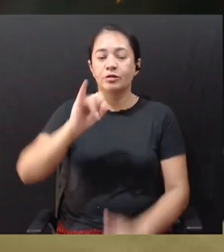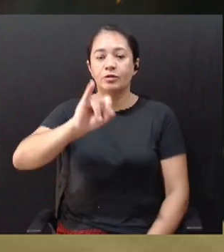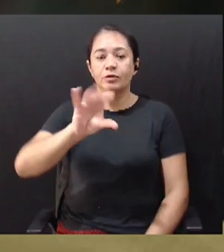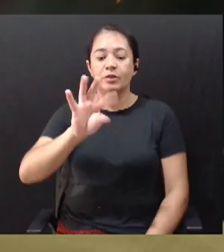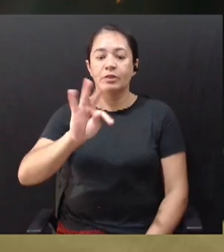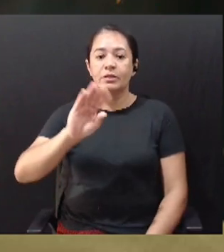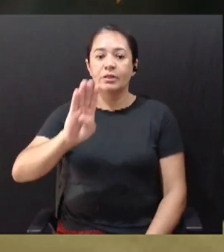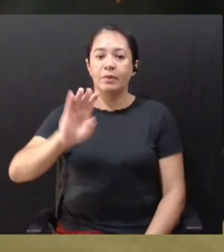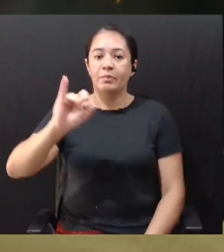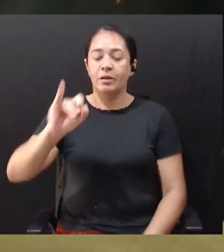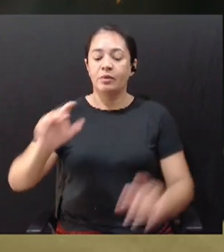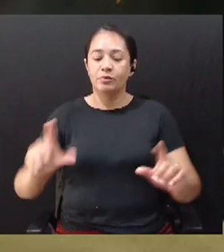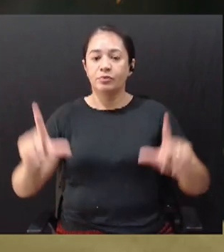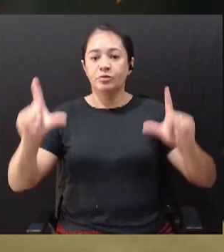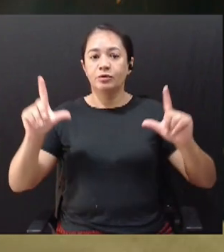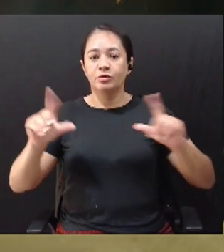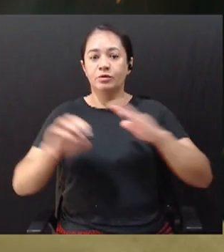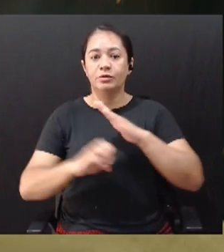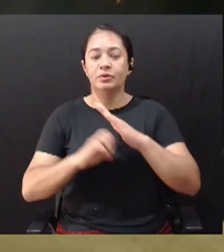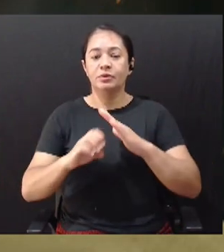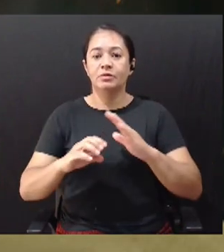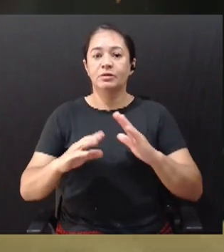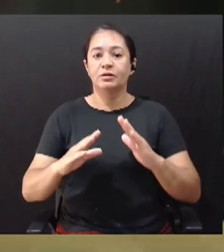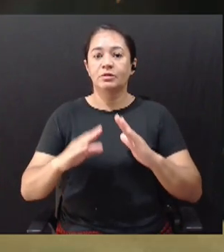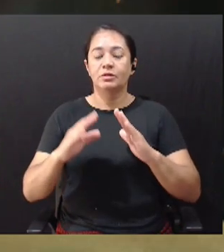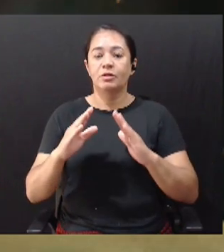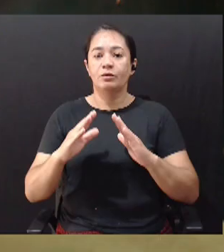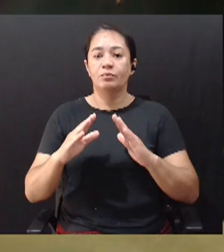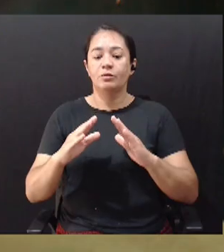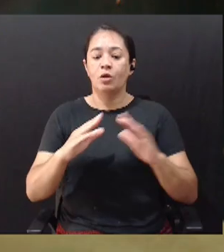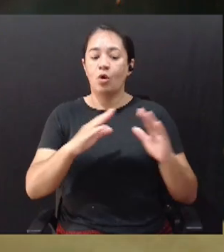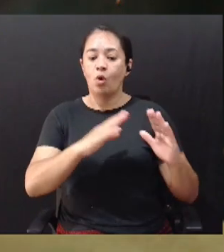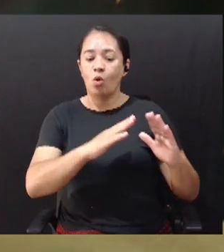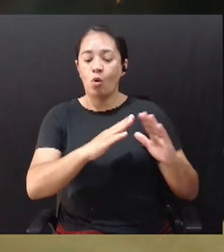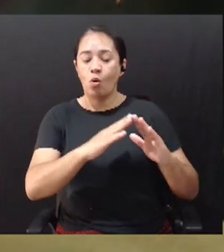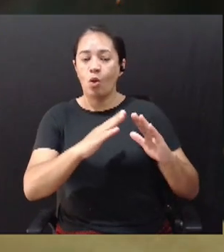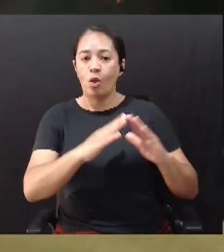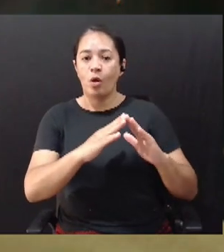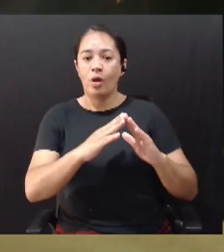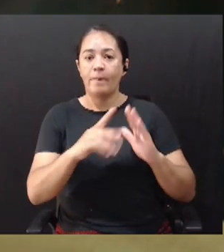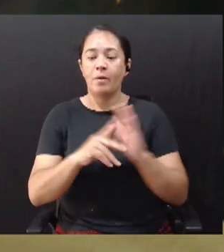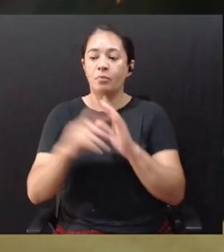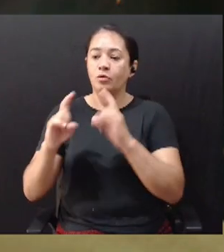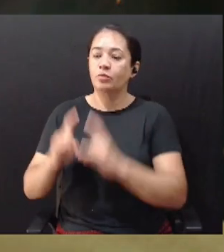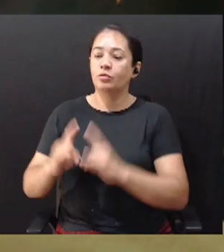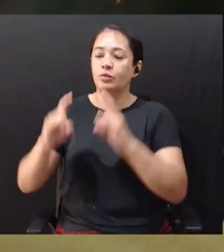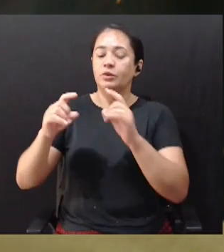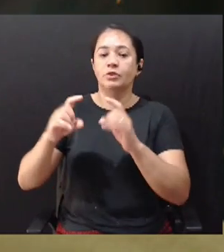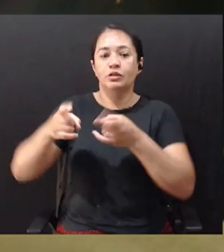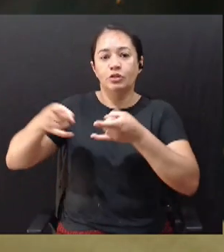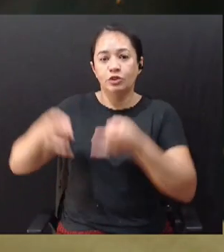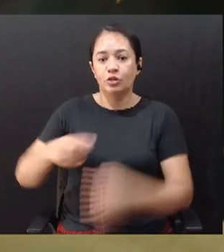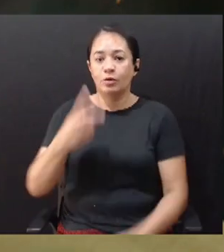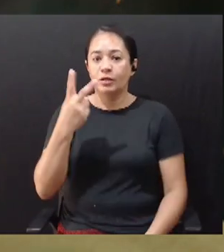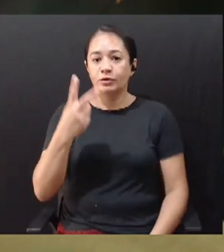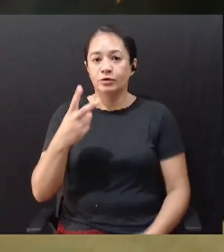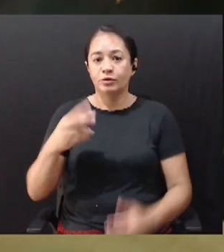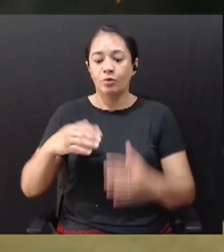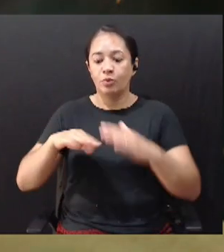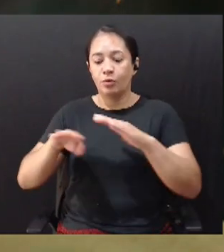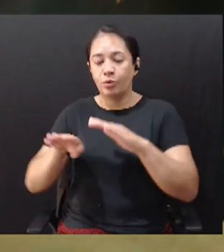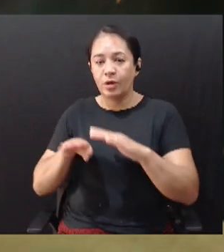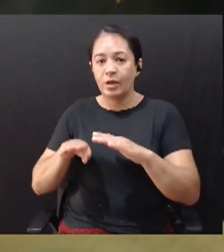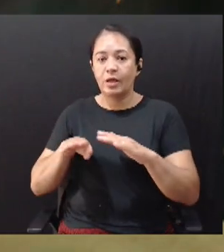é o empreendimento Link Vila União, que conta com apartamentos de 2 dormitórios, varanda, garagem e área de